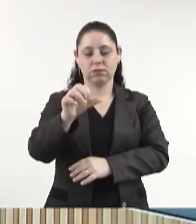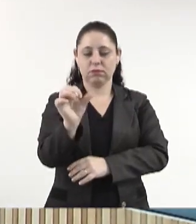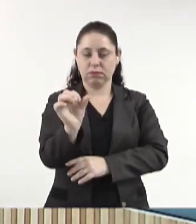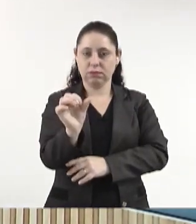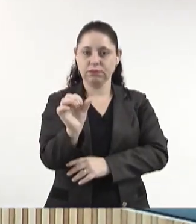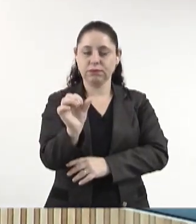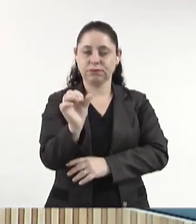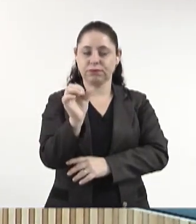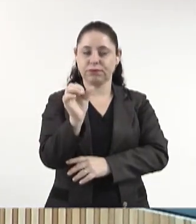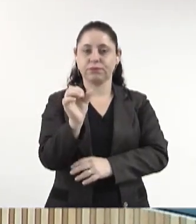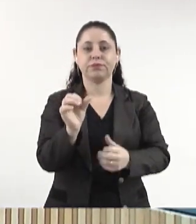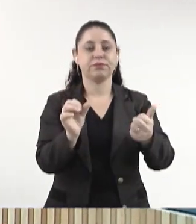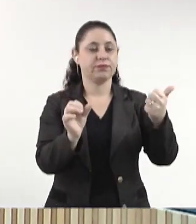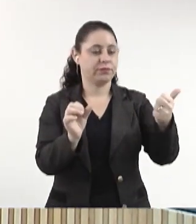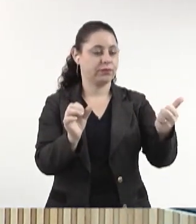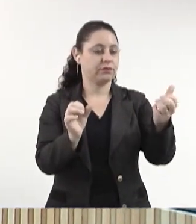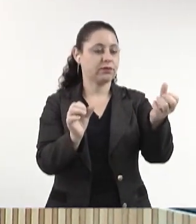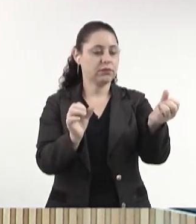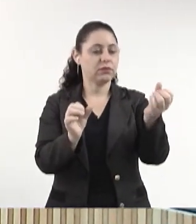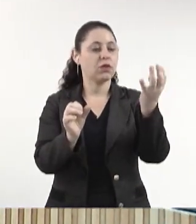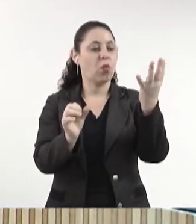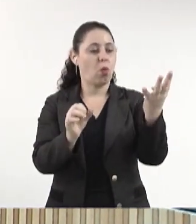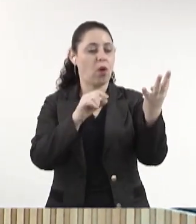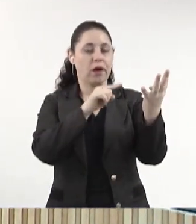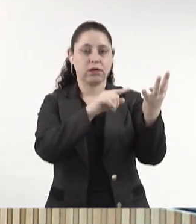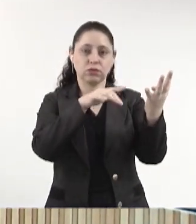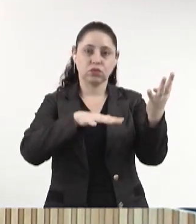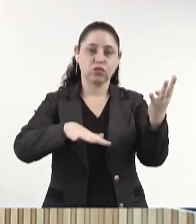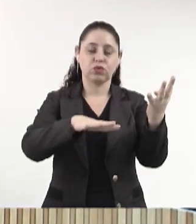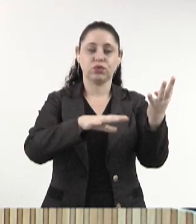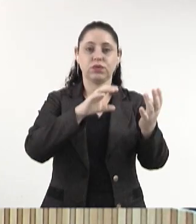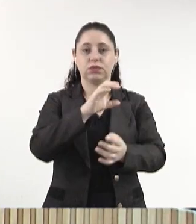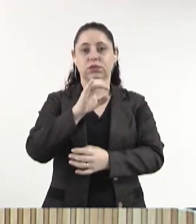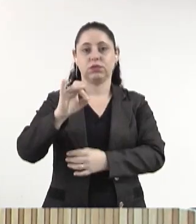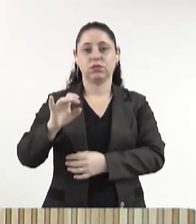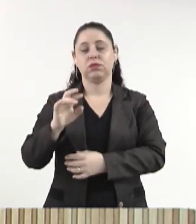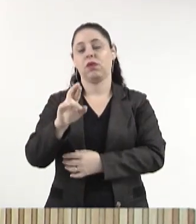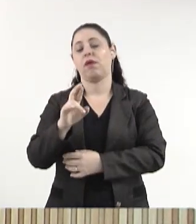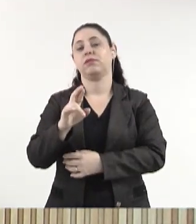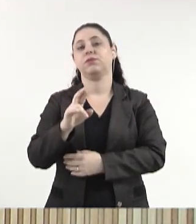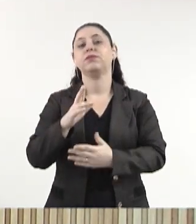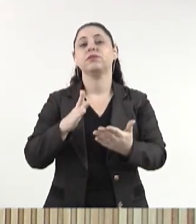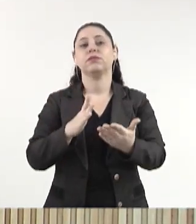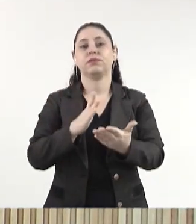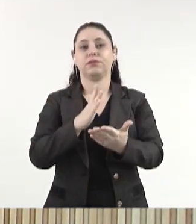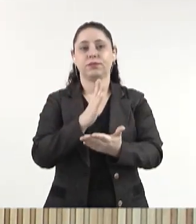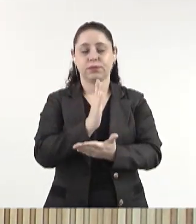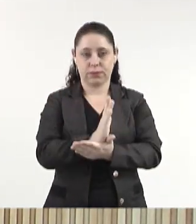emendas, 164 delas no âmbito da CCJR, então foram